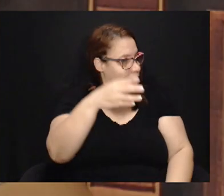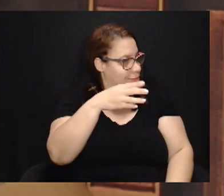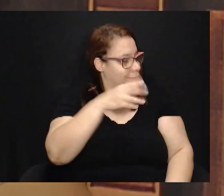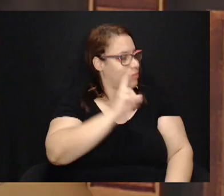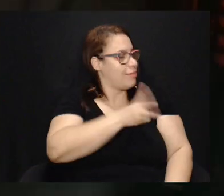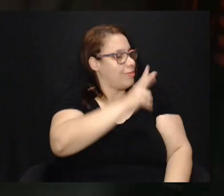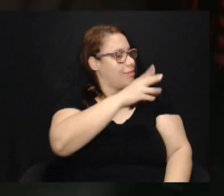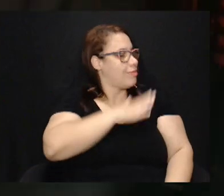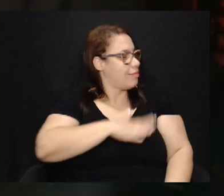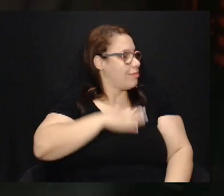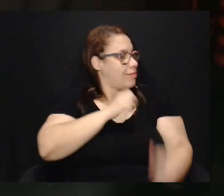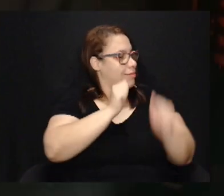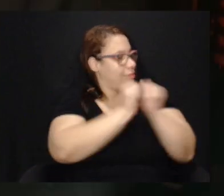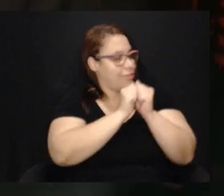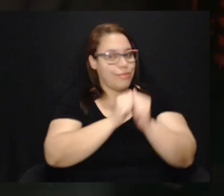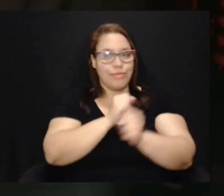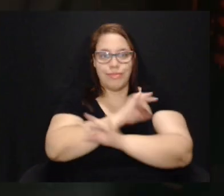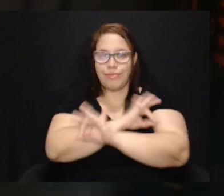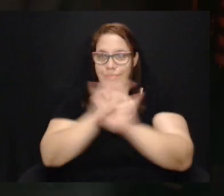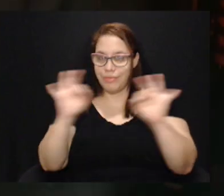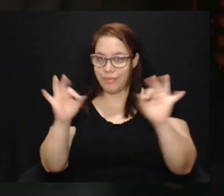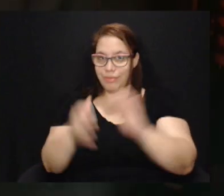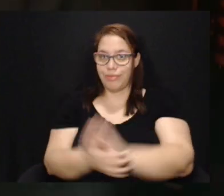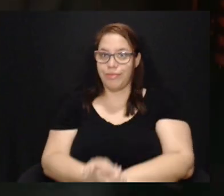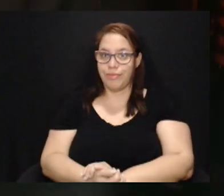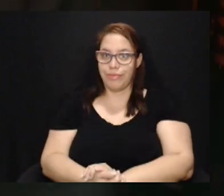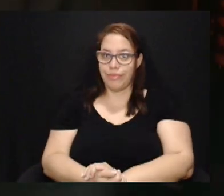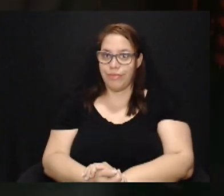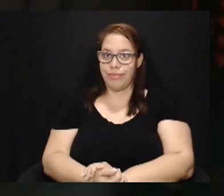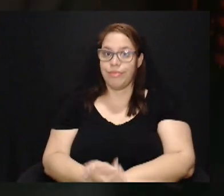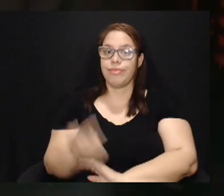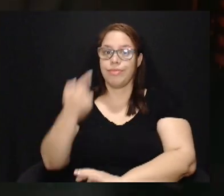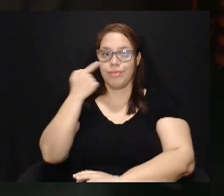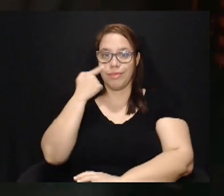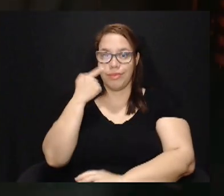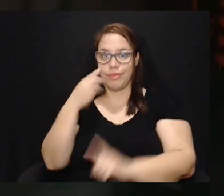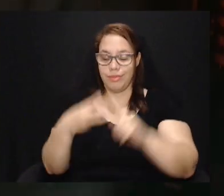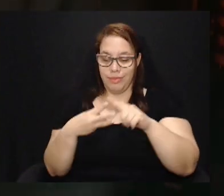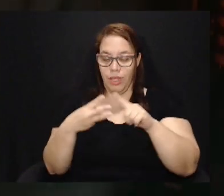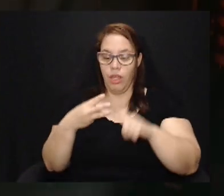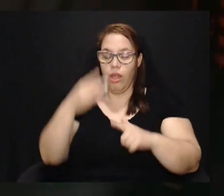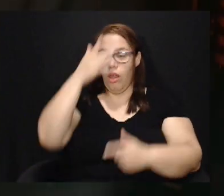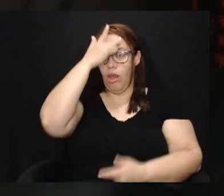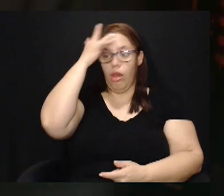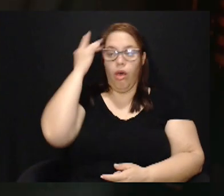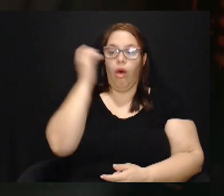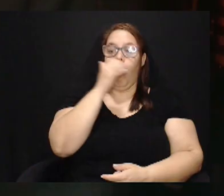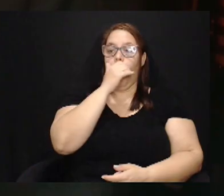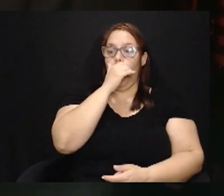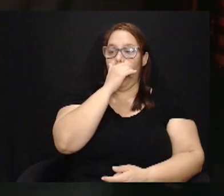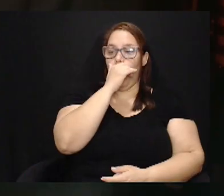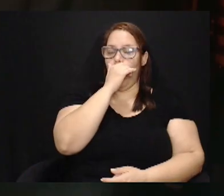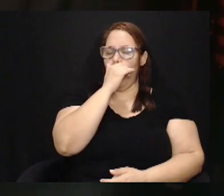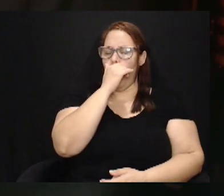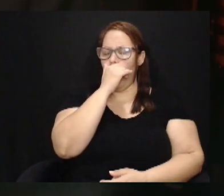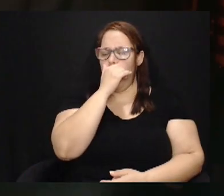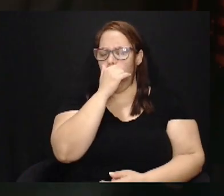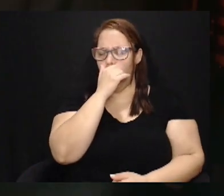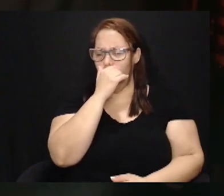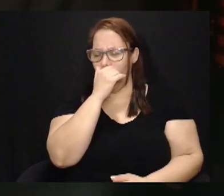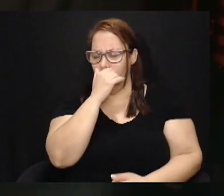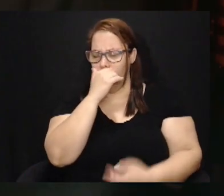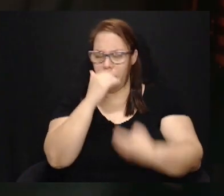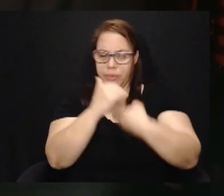você. Maravilha. Gente, seguinte, já viu, né? 3 pessoas aqui que vão nos orientar referente à